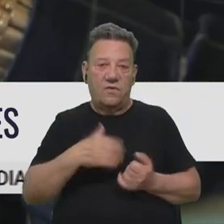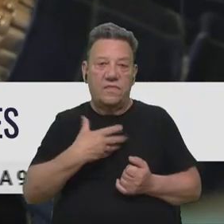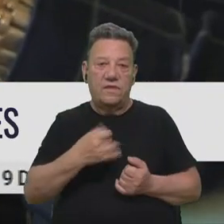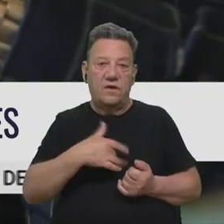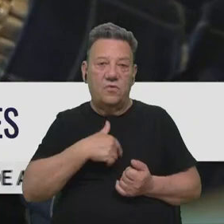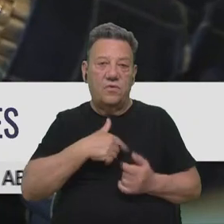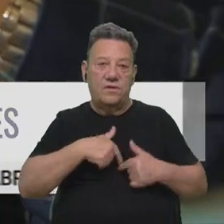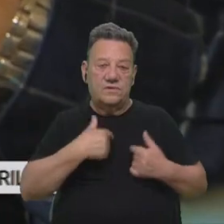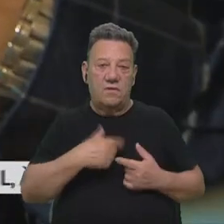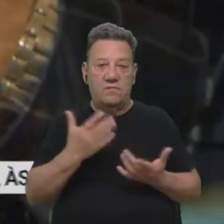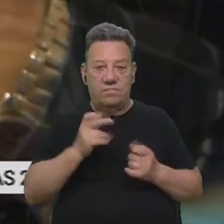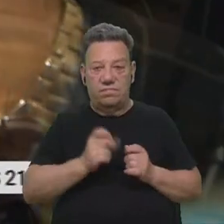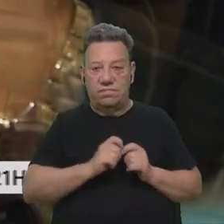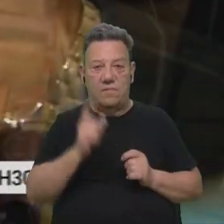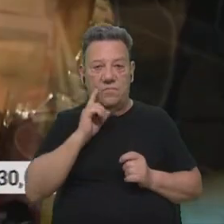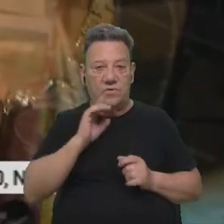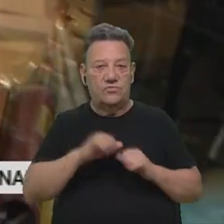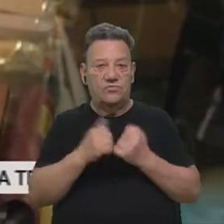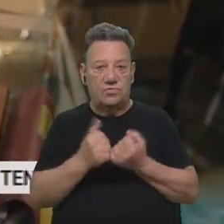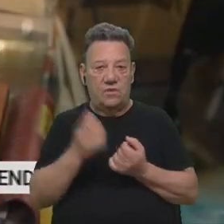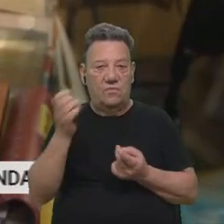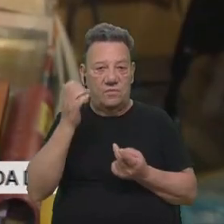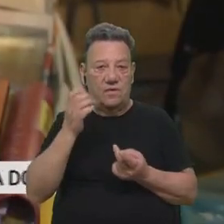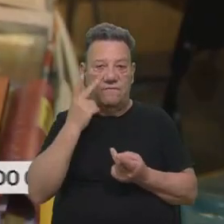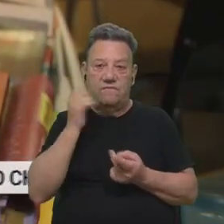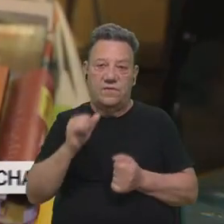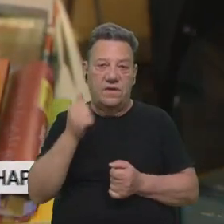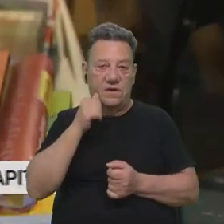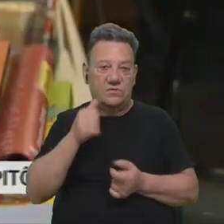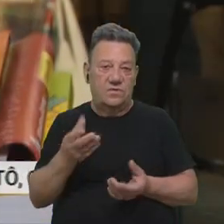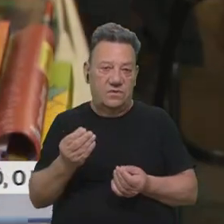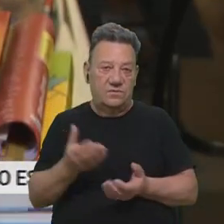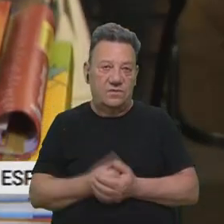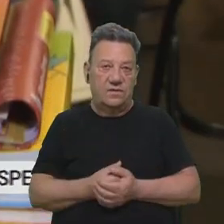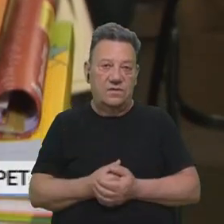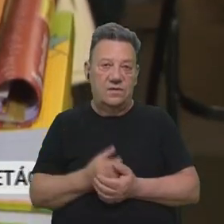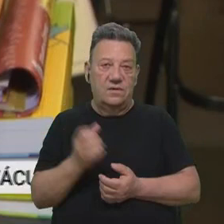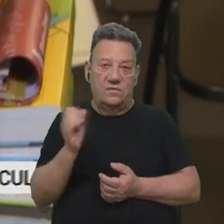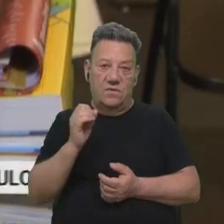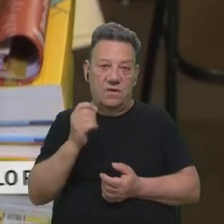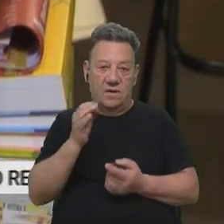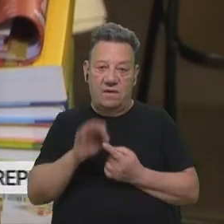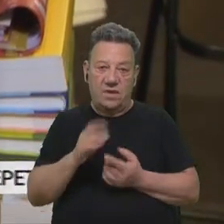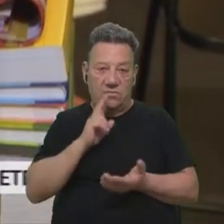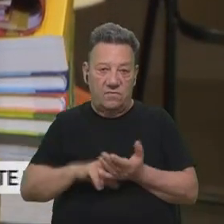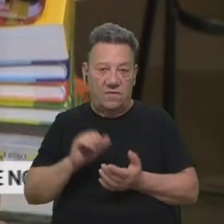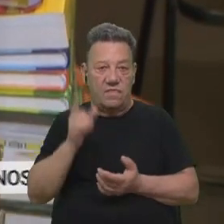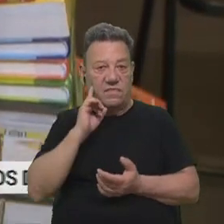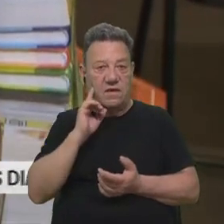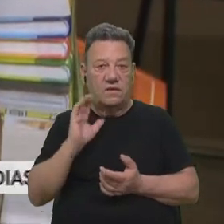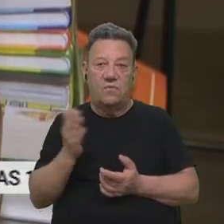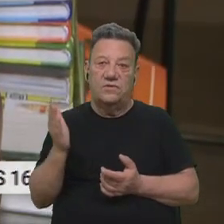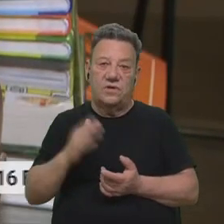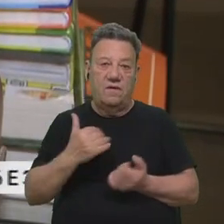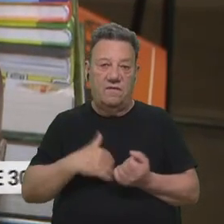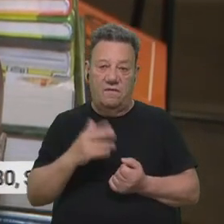longo dos séculos uma grande importância social e cultural na vida dos açorianos. Não existem elementos concretos sobre a data da chegada da